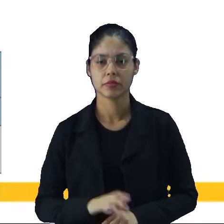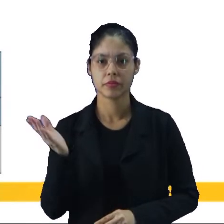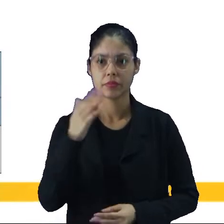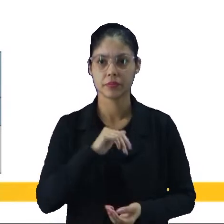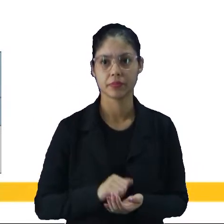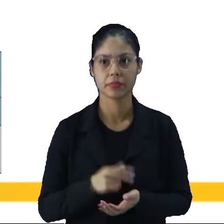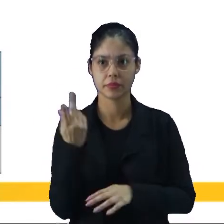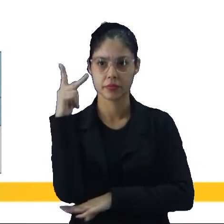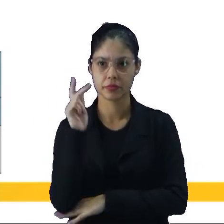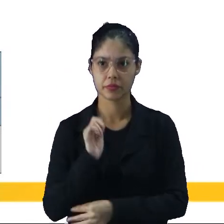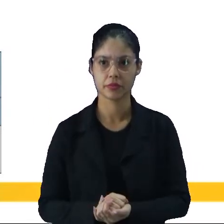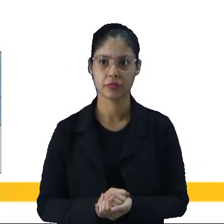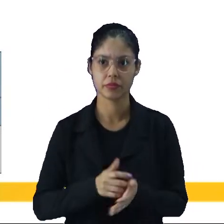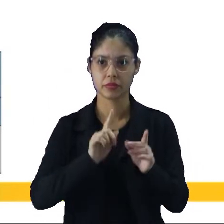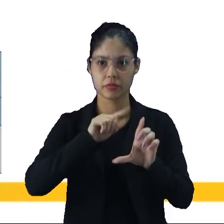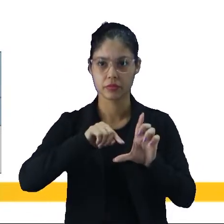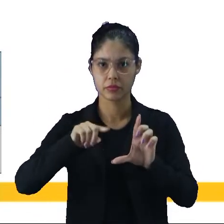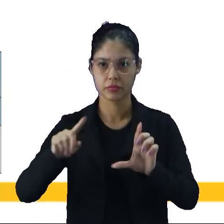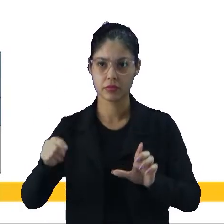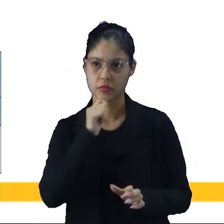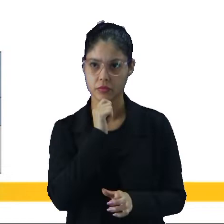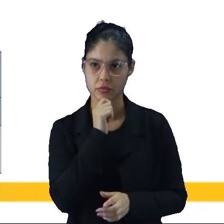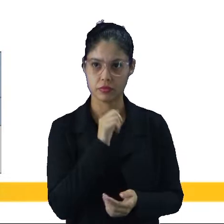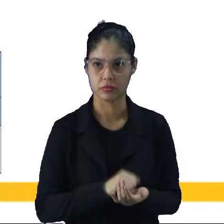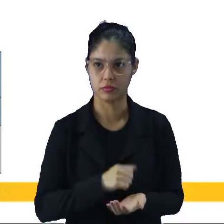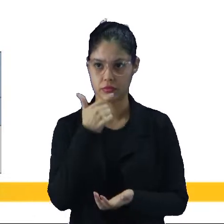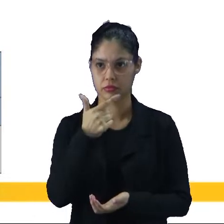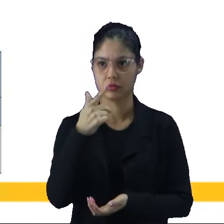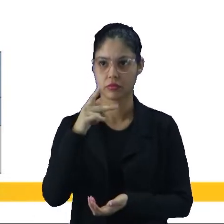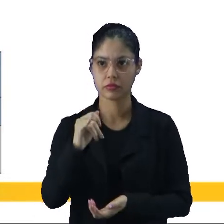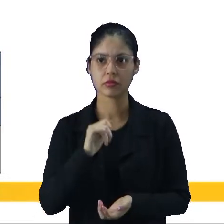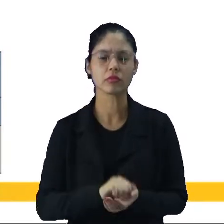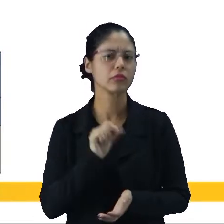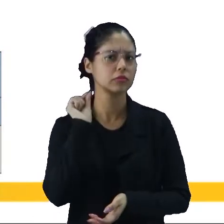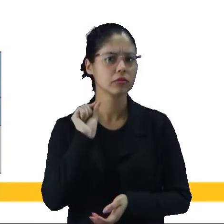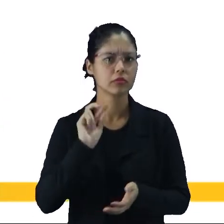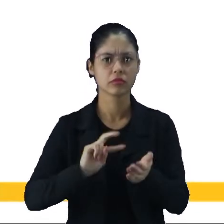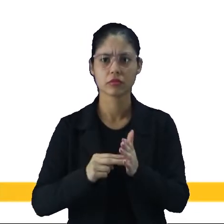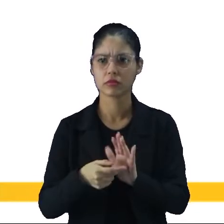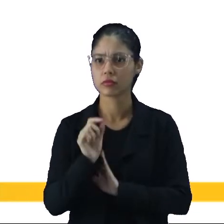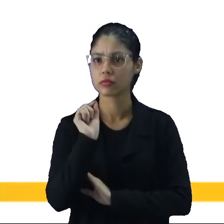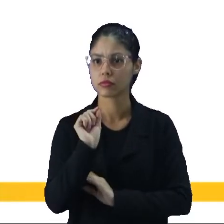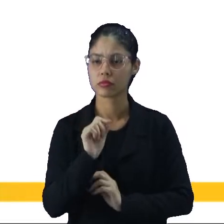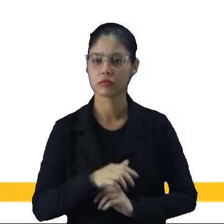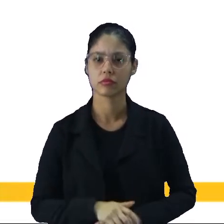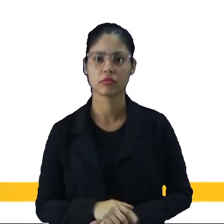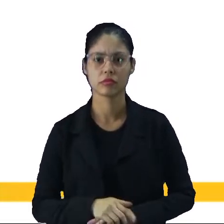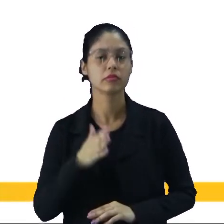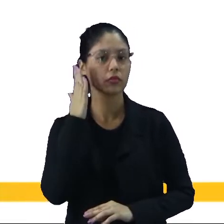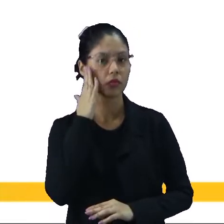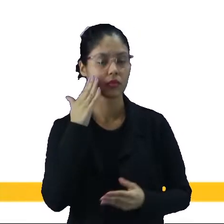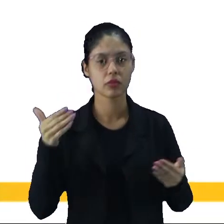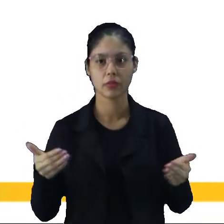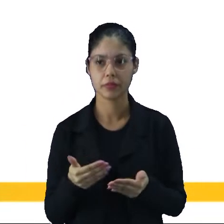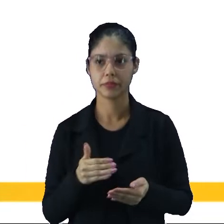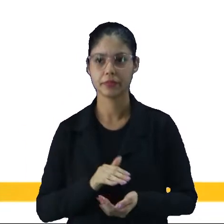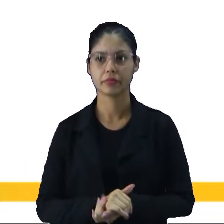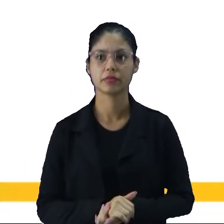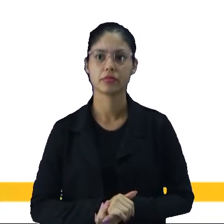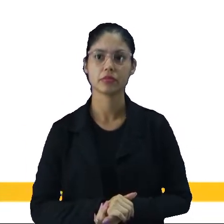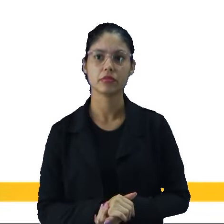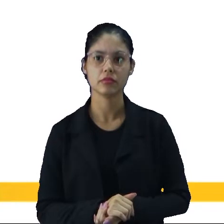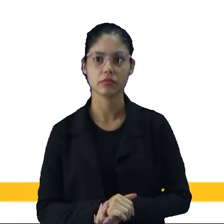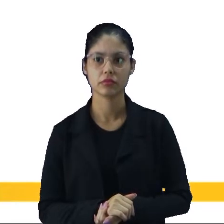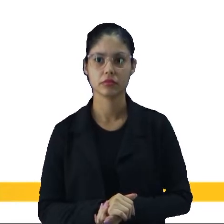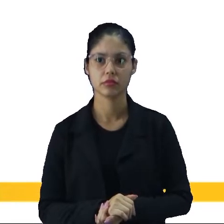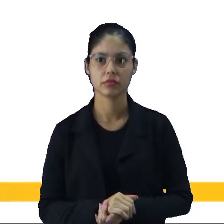Vamos lá, período. O gráfico da função cosseno tem um período de 2π. O que significa isso, professor? Vamos entender aqui, ó. Isso